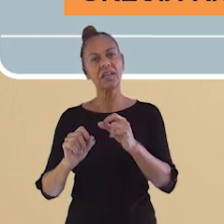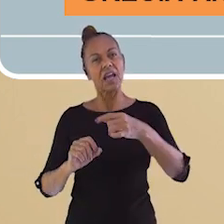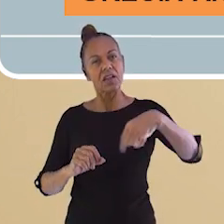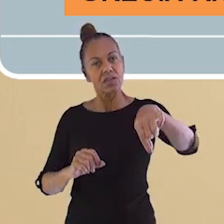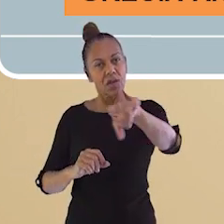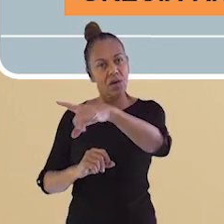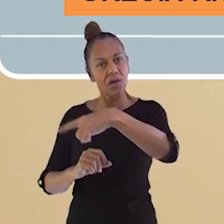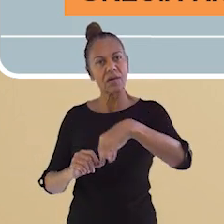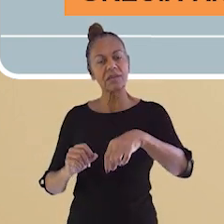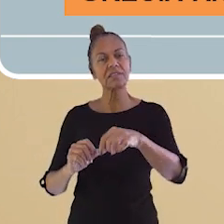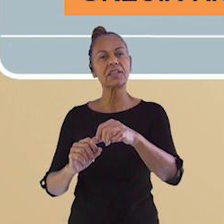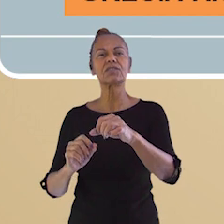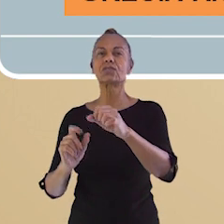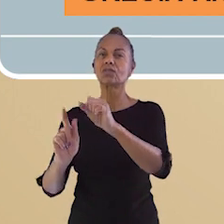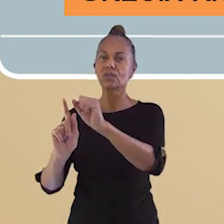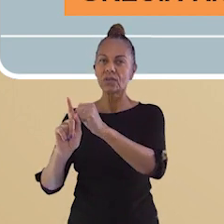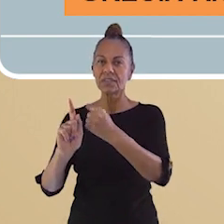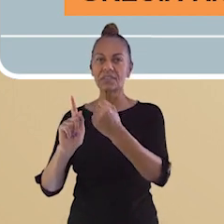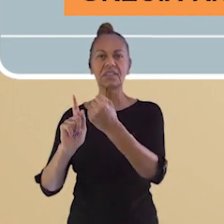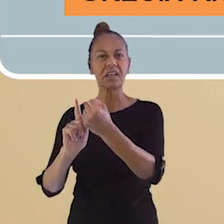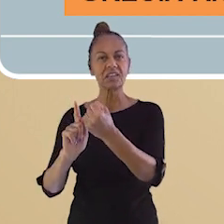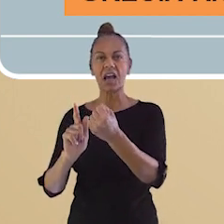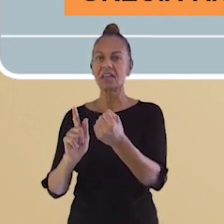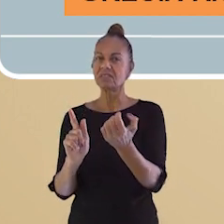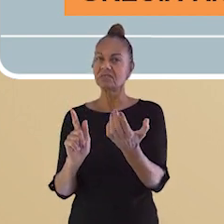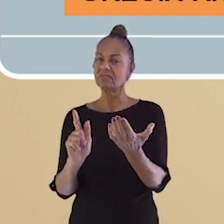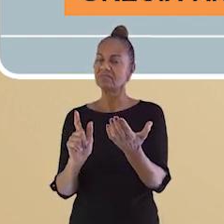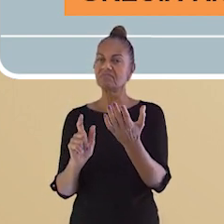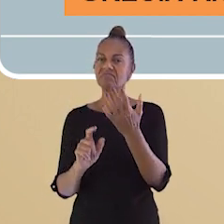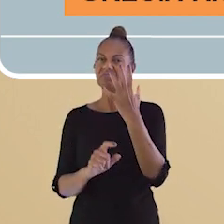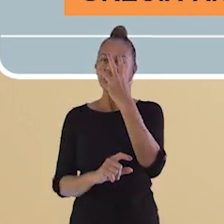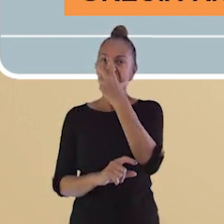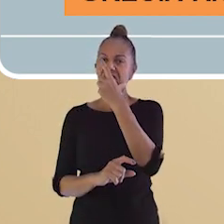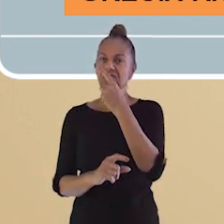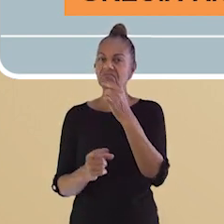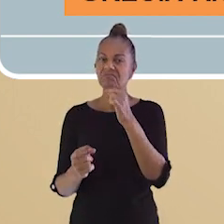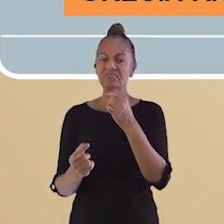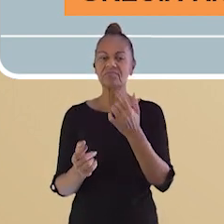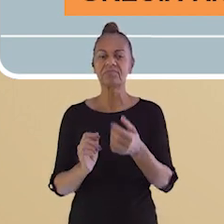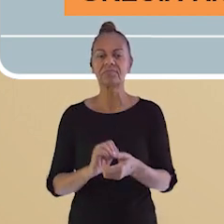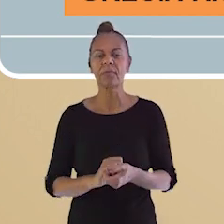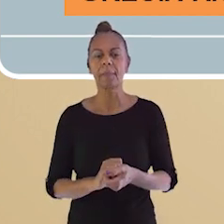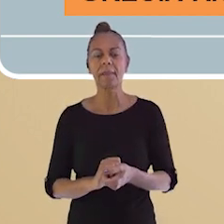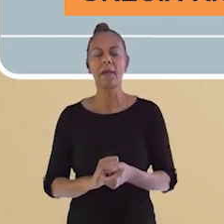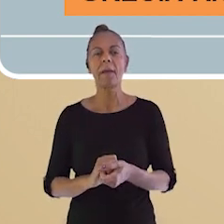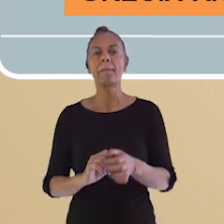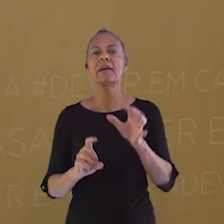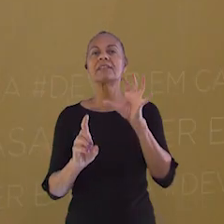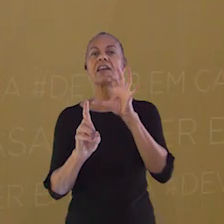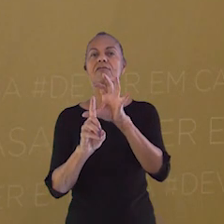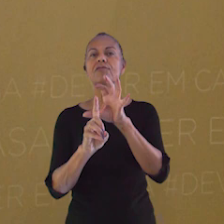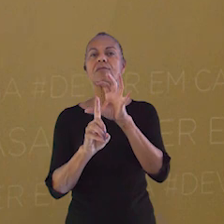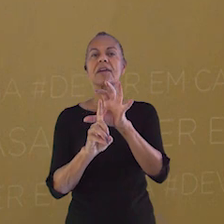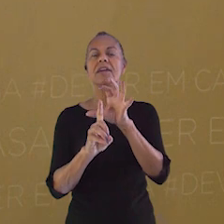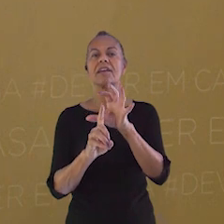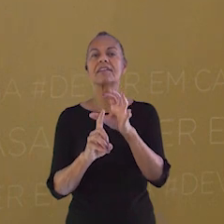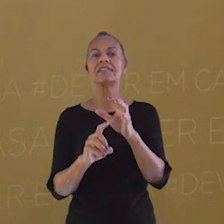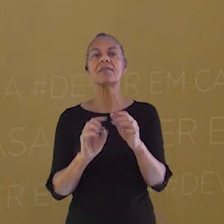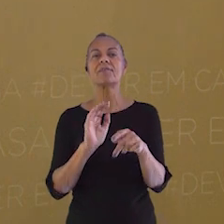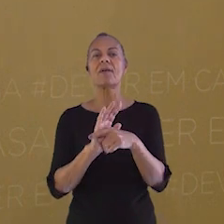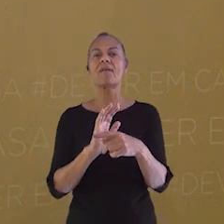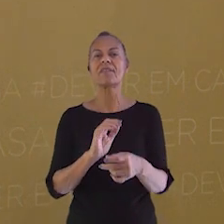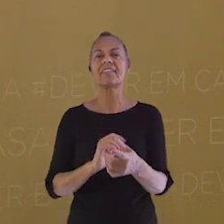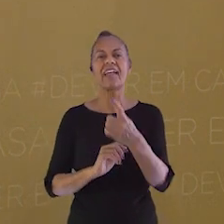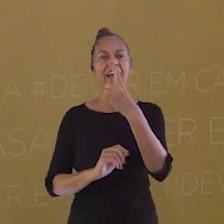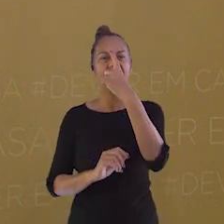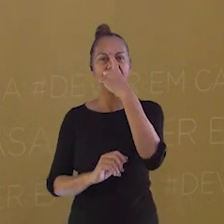notaram a semelhança? Todas essas noções que nós temos hoje vieram da Grécia Antiga. A Grécia